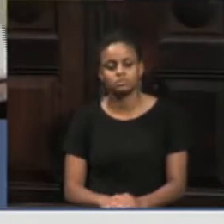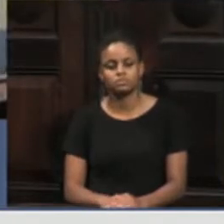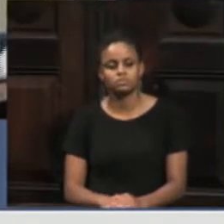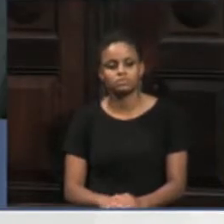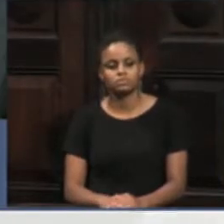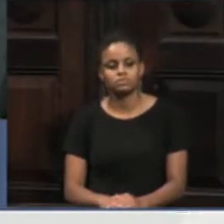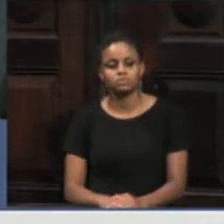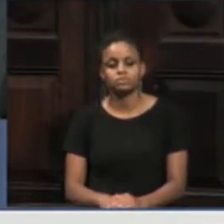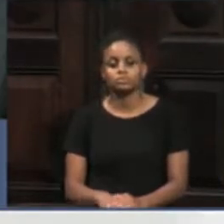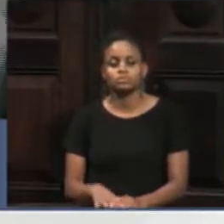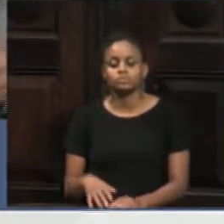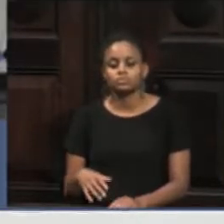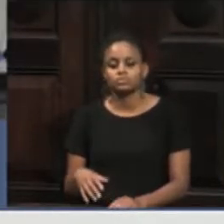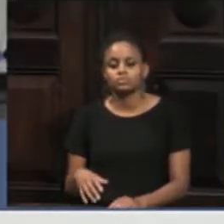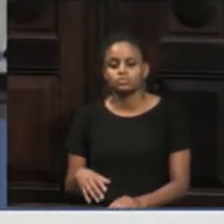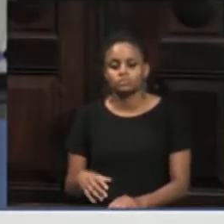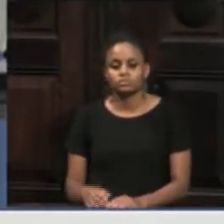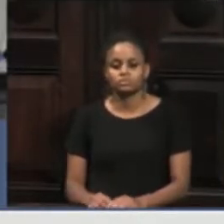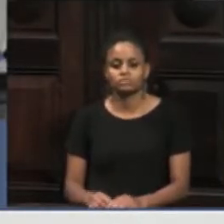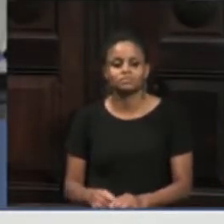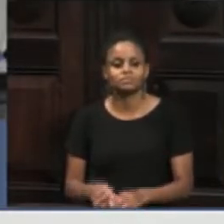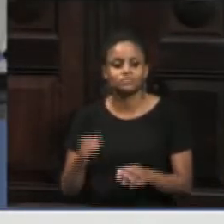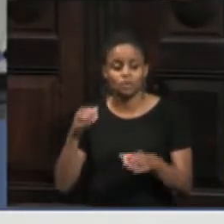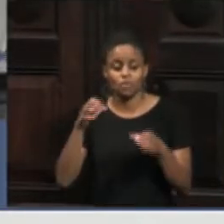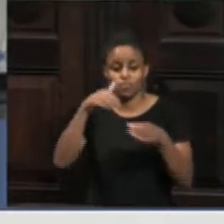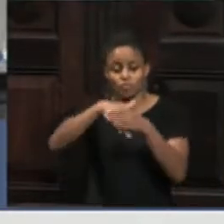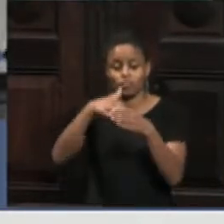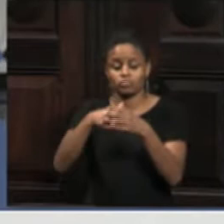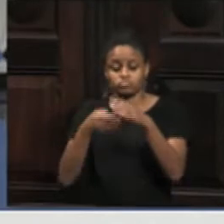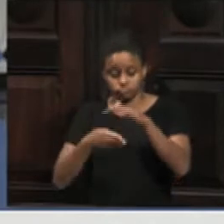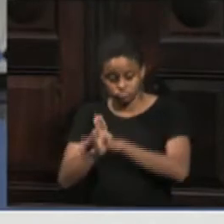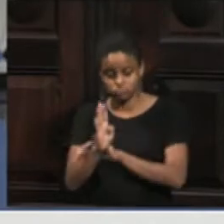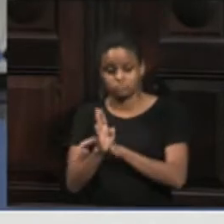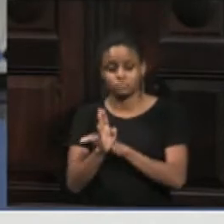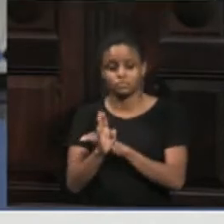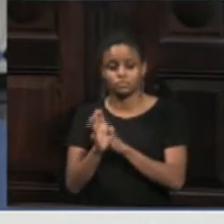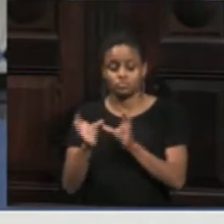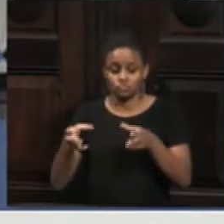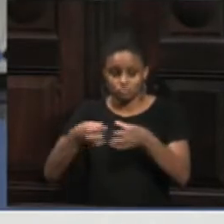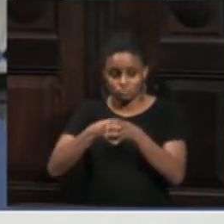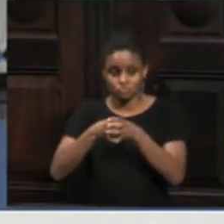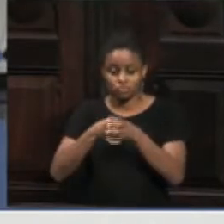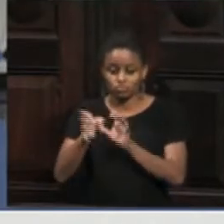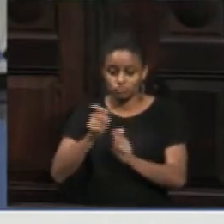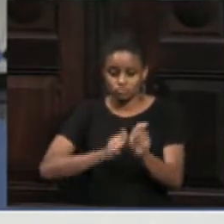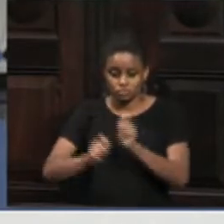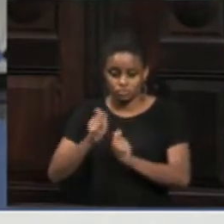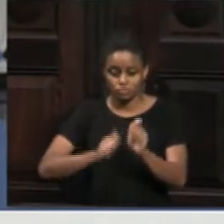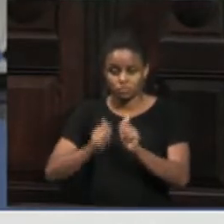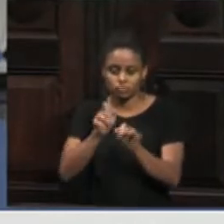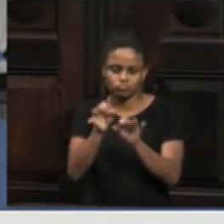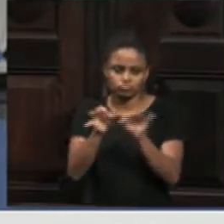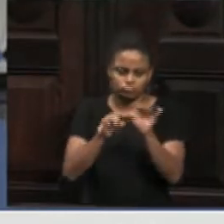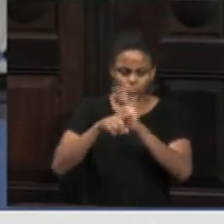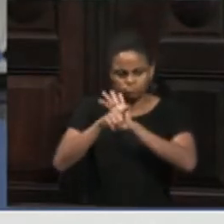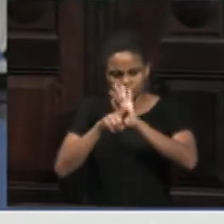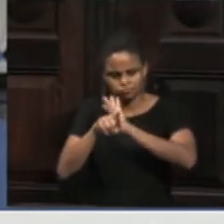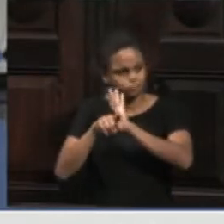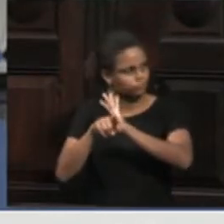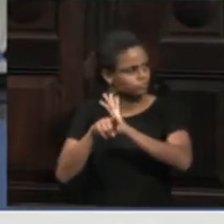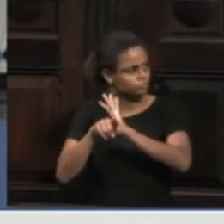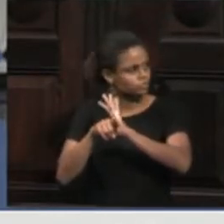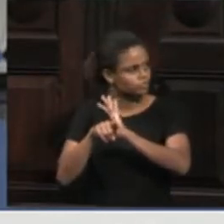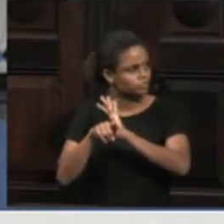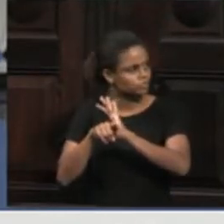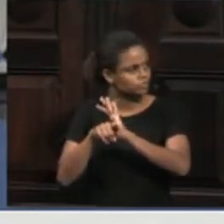Parecer é favorável, senhor. Pela Comissão de Orçamento, Finanças, Fiscalização, Finanças e